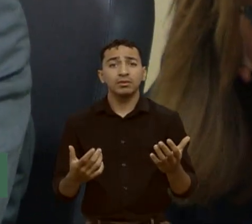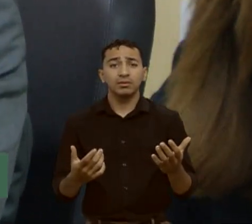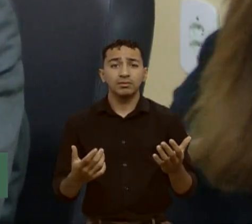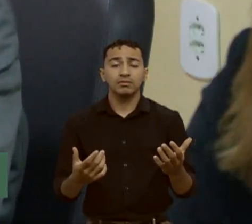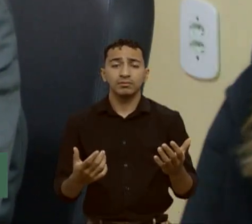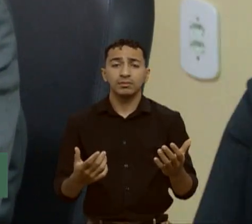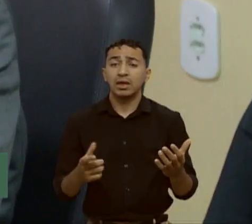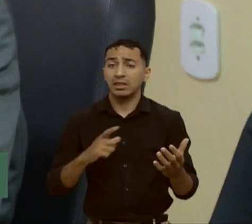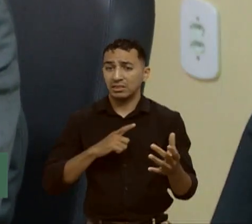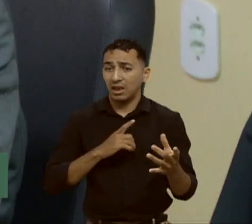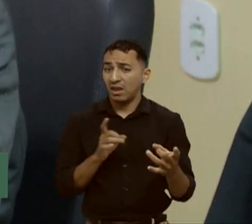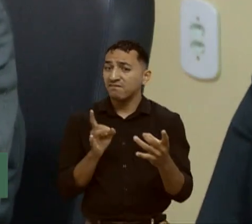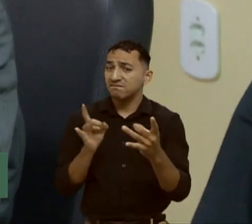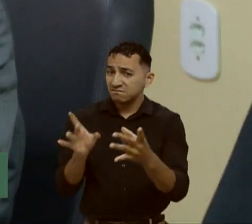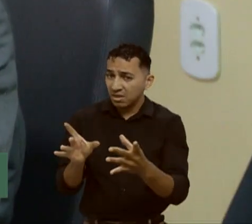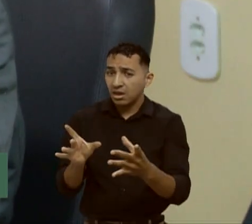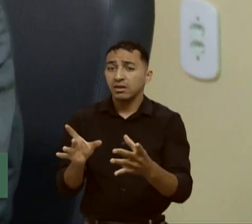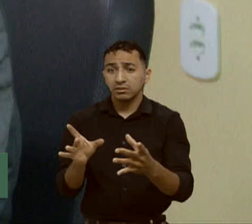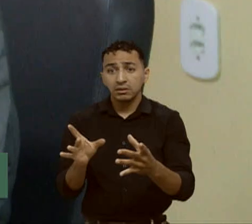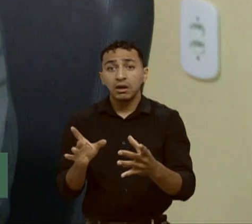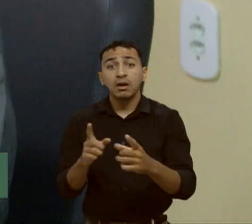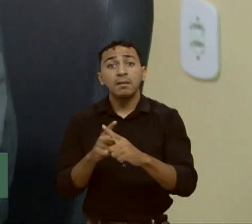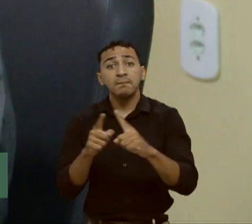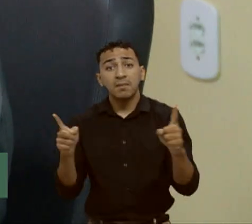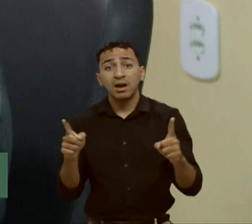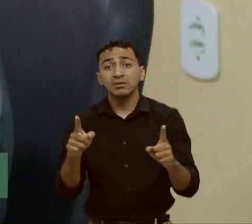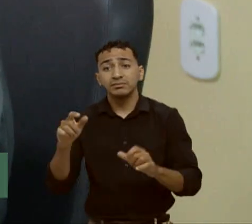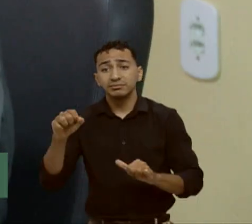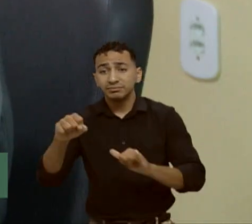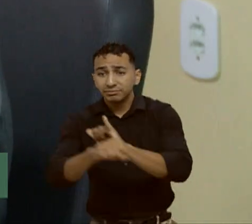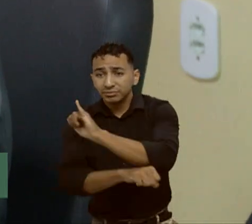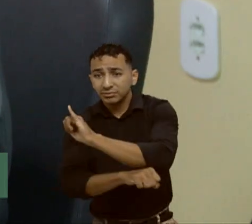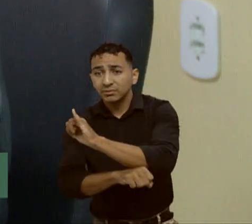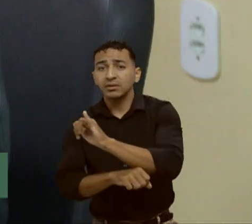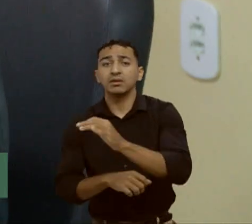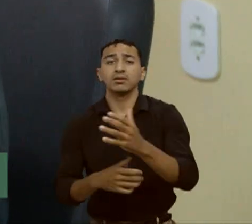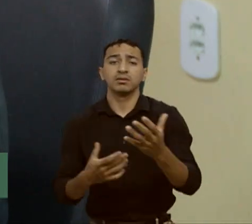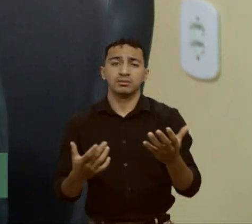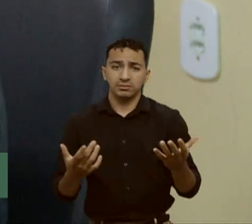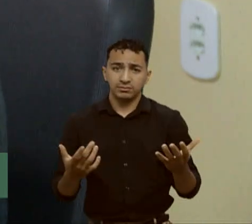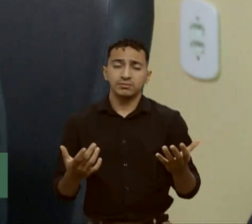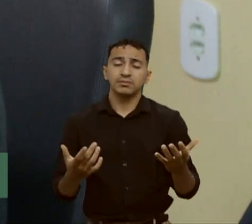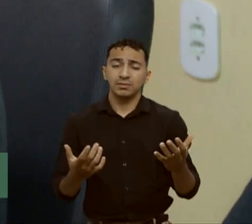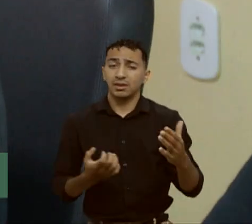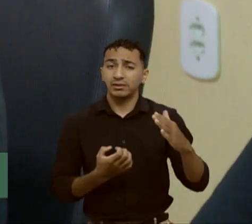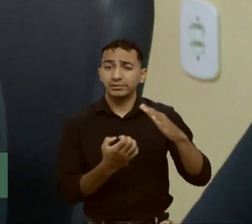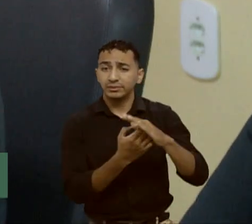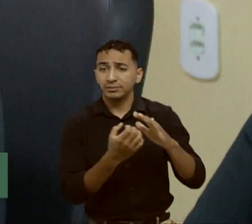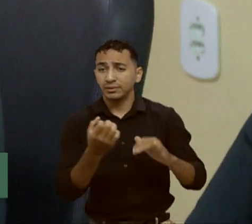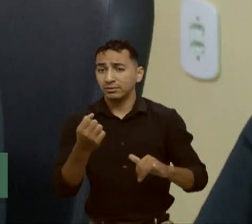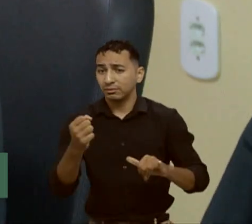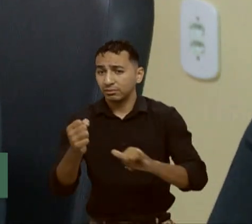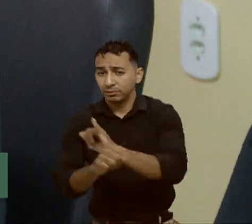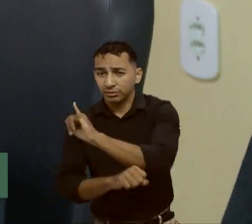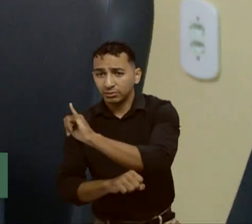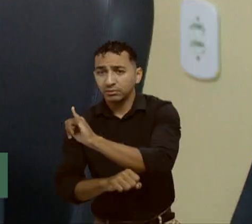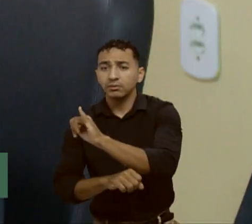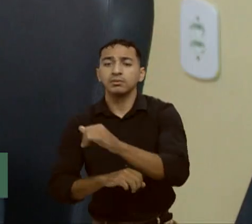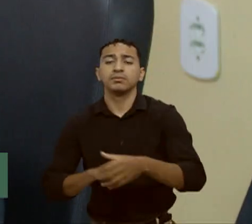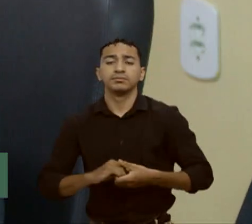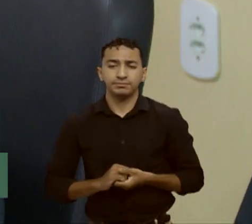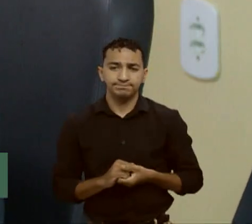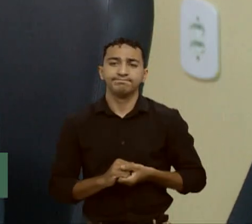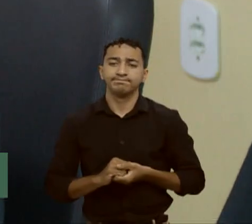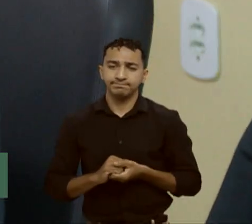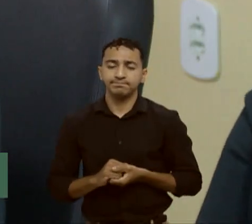o fornecedor ele despreza o Código de Defesa do Consumidor e ele realmente